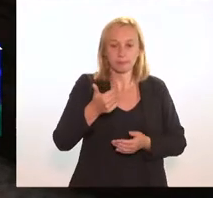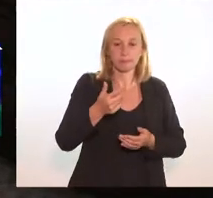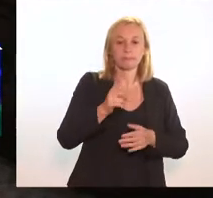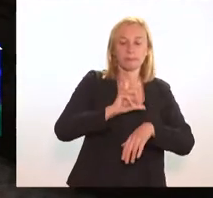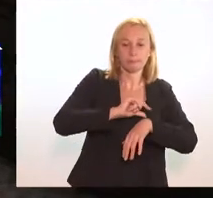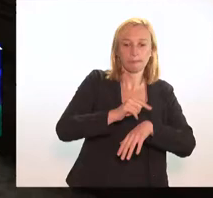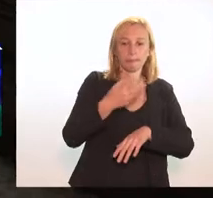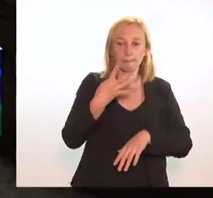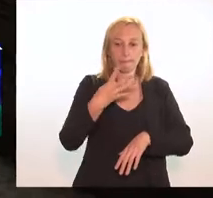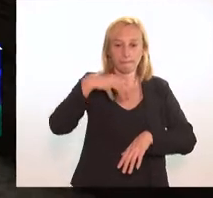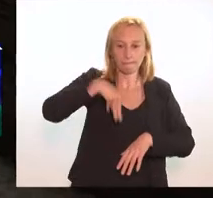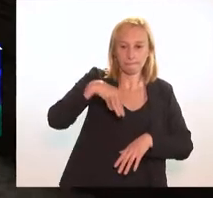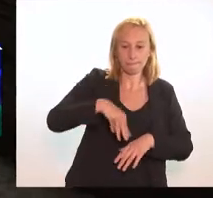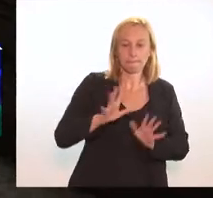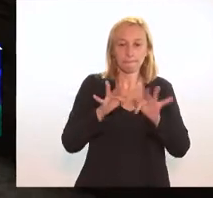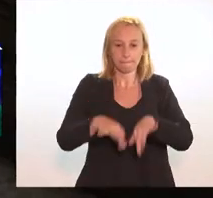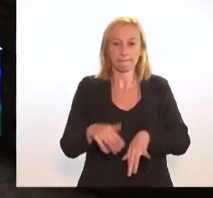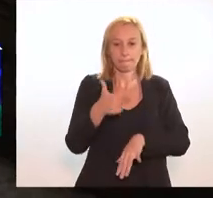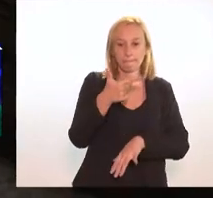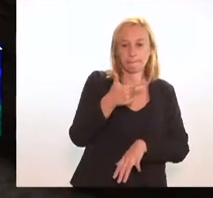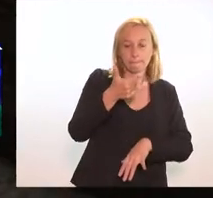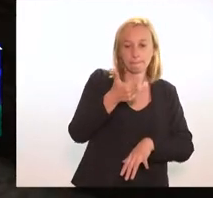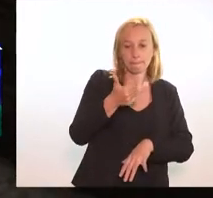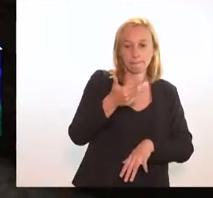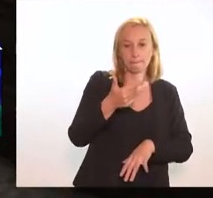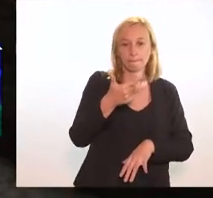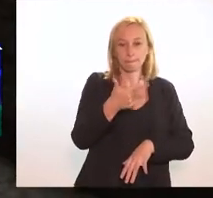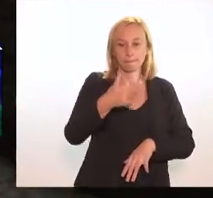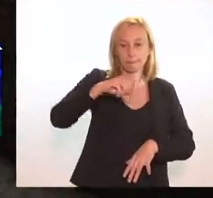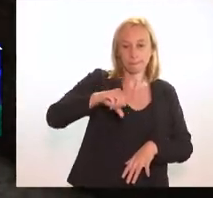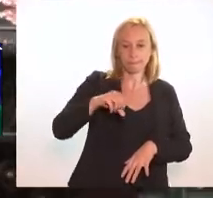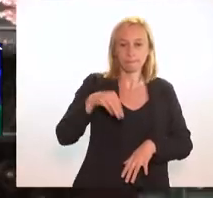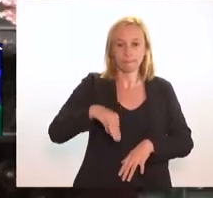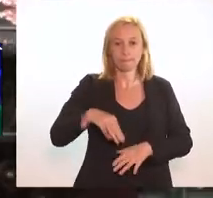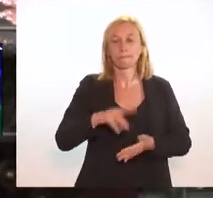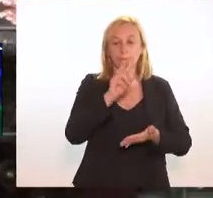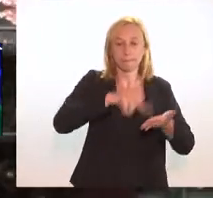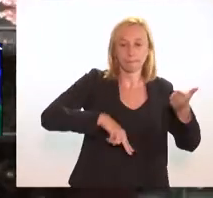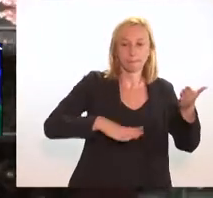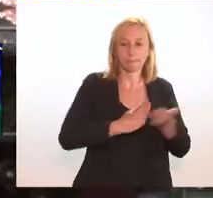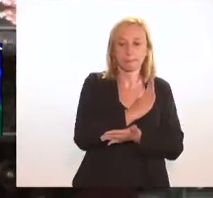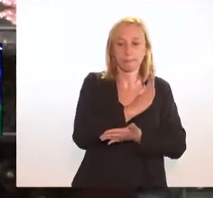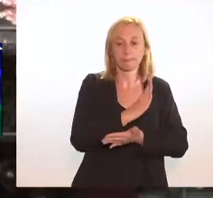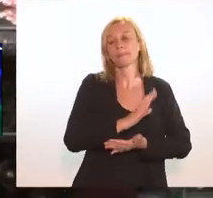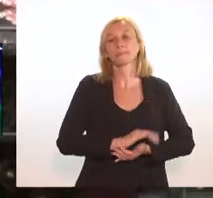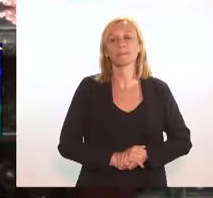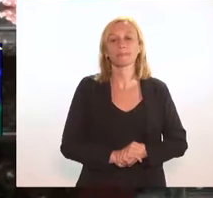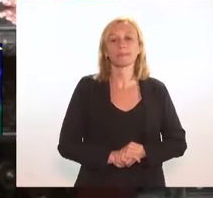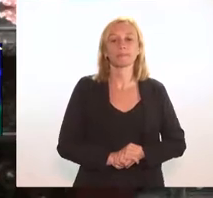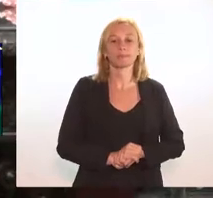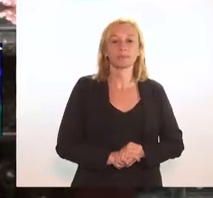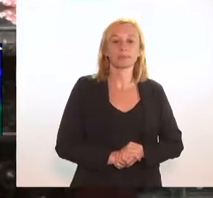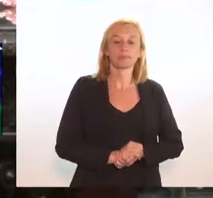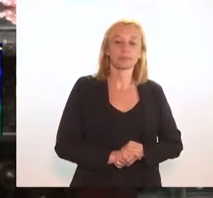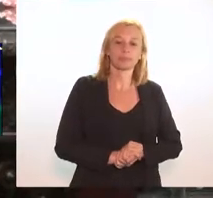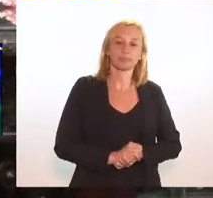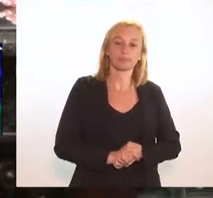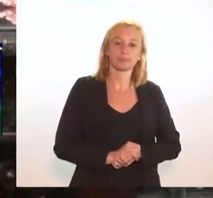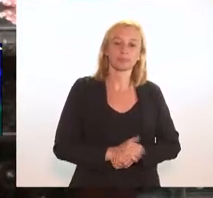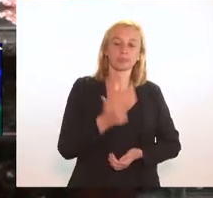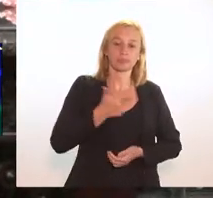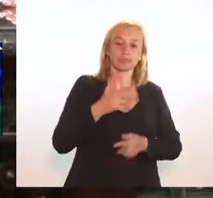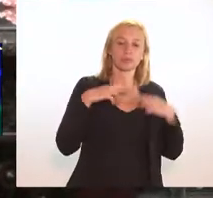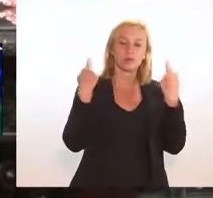4 minutos, encerrou-se às 12 horas e 29 minutos. Lida e aprovada a ata, passa a segunda